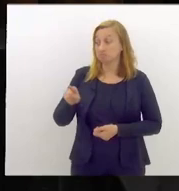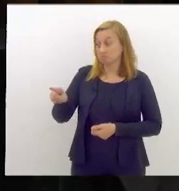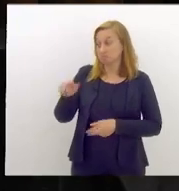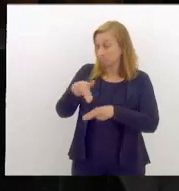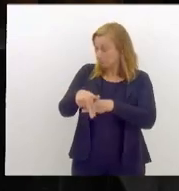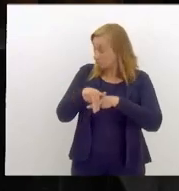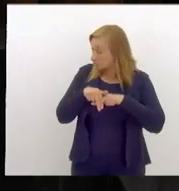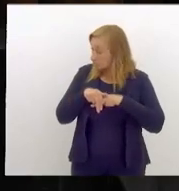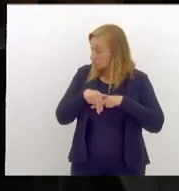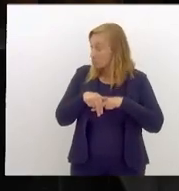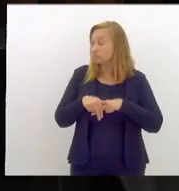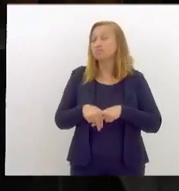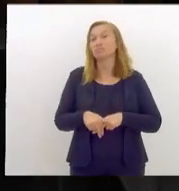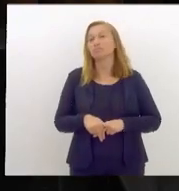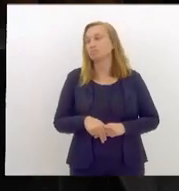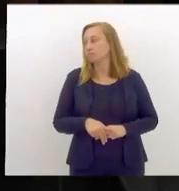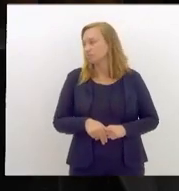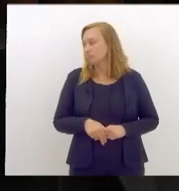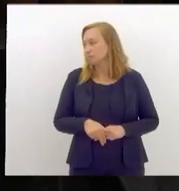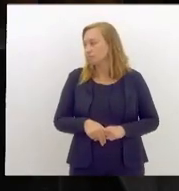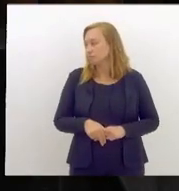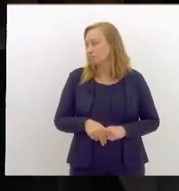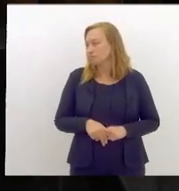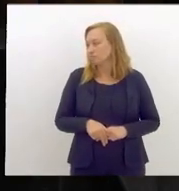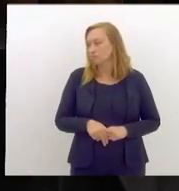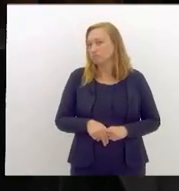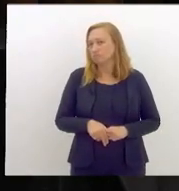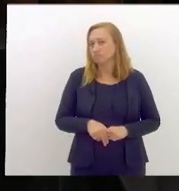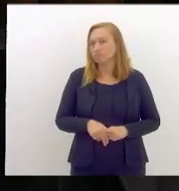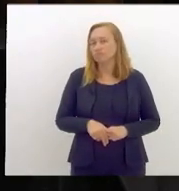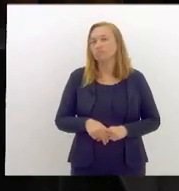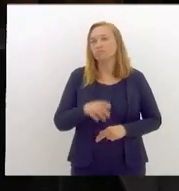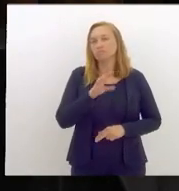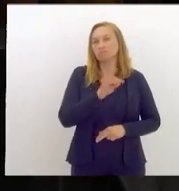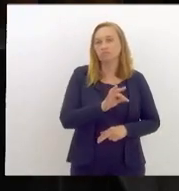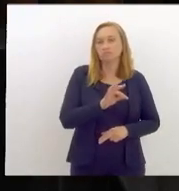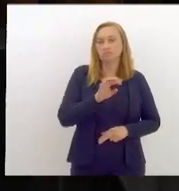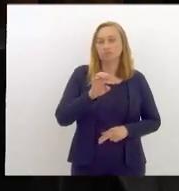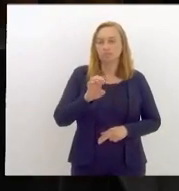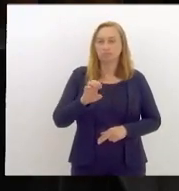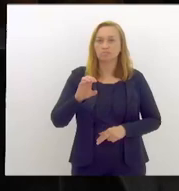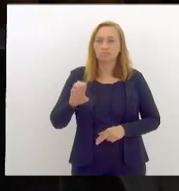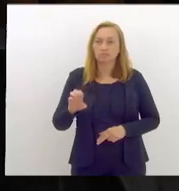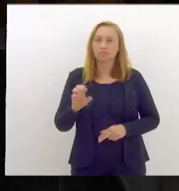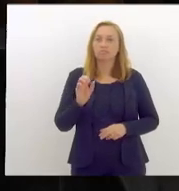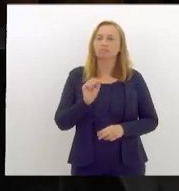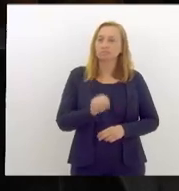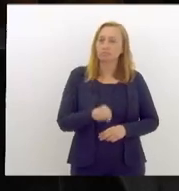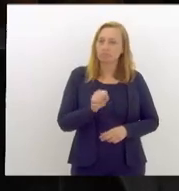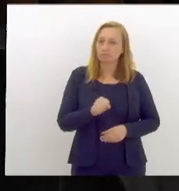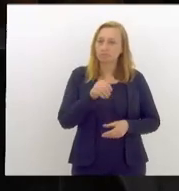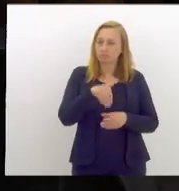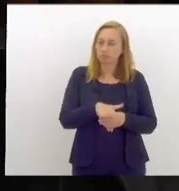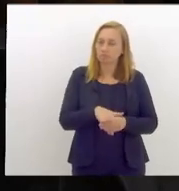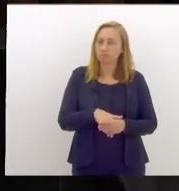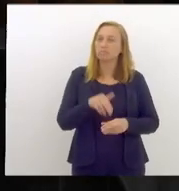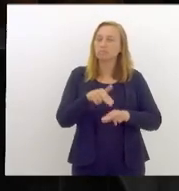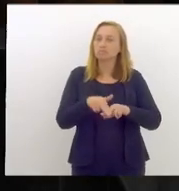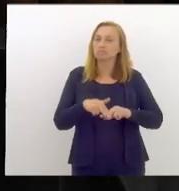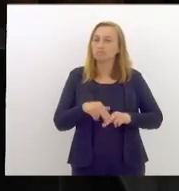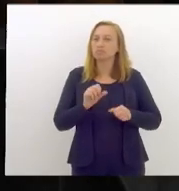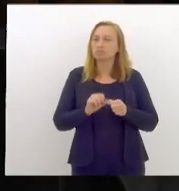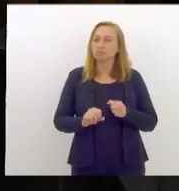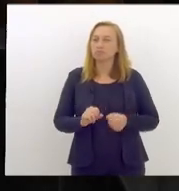motivos que fazem com que o parecer do TSE tenha sido favorável são esses motivos que